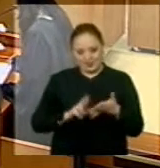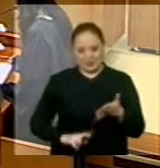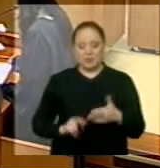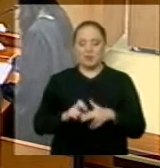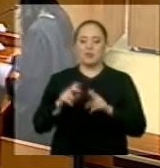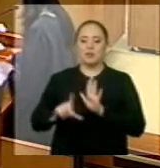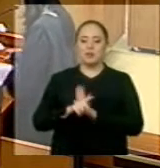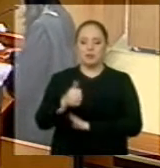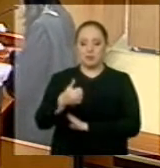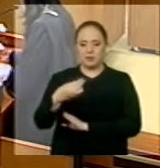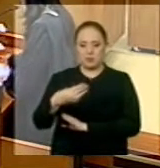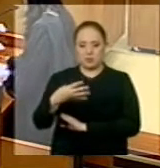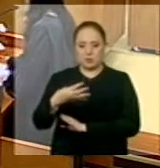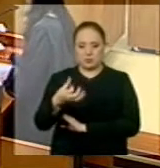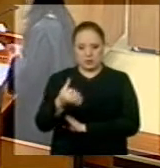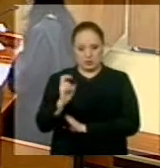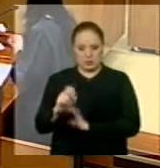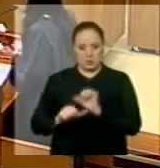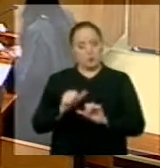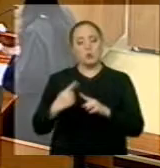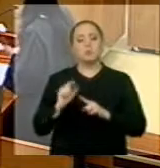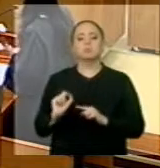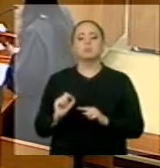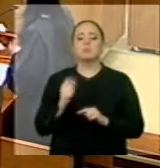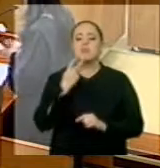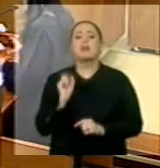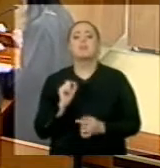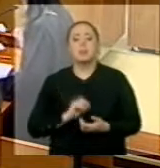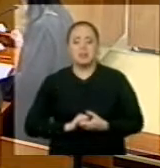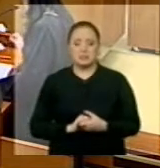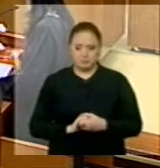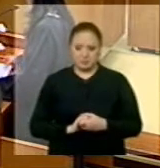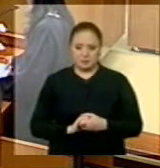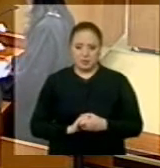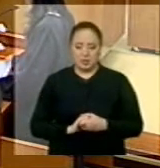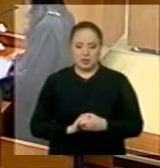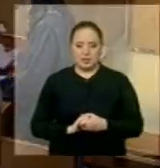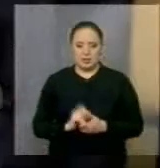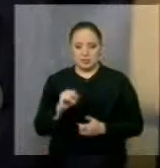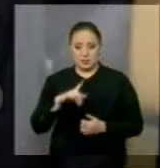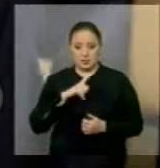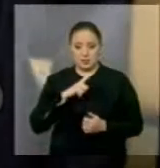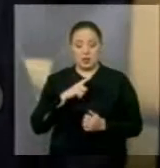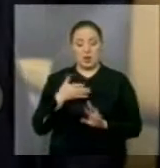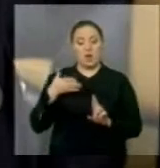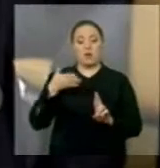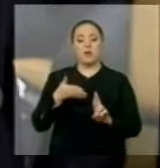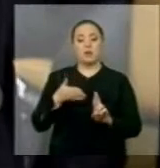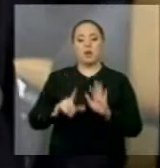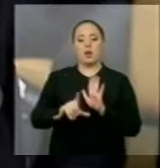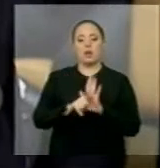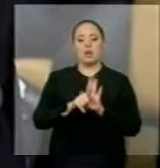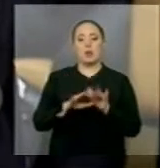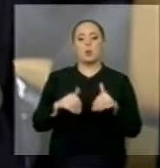Lei 13.465, porque o que se alegava? Se tinha a referência de que a lei, ao